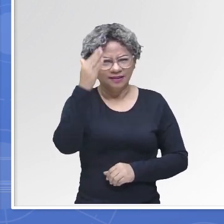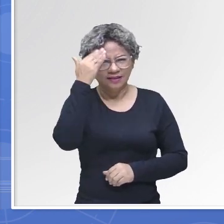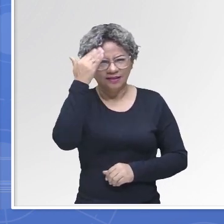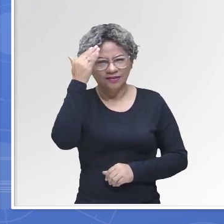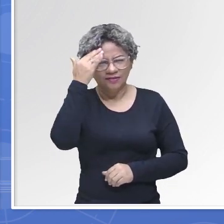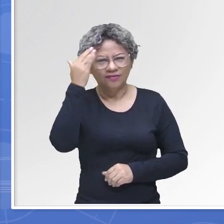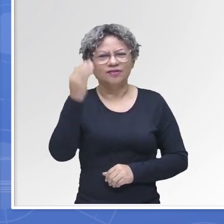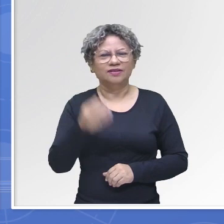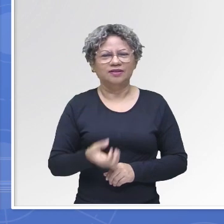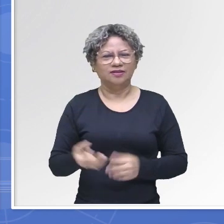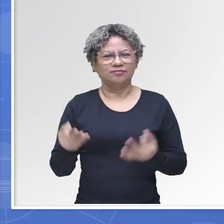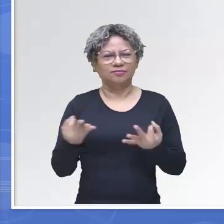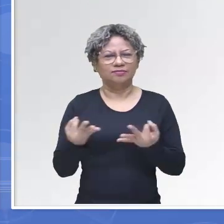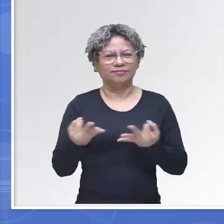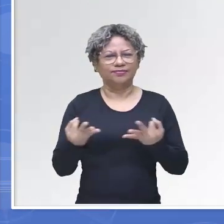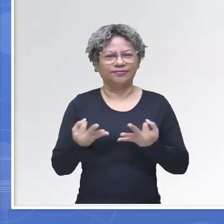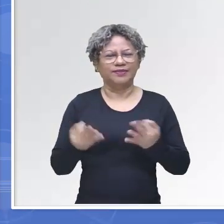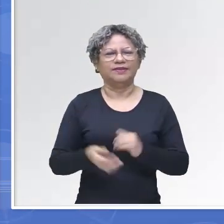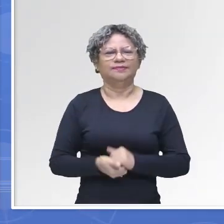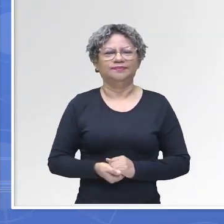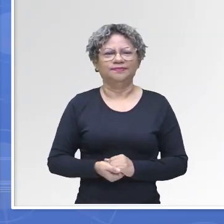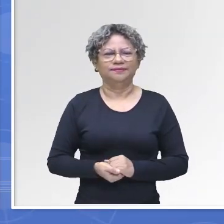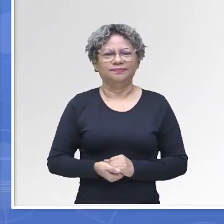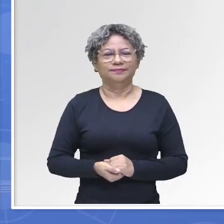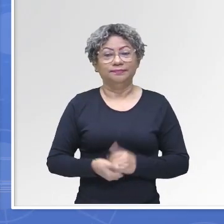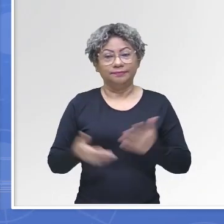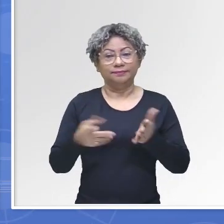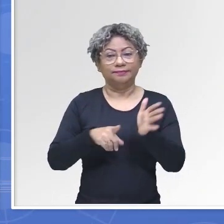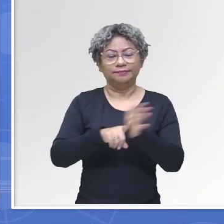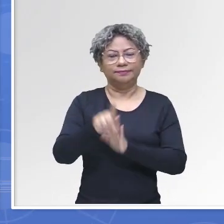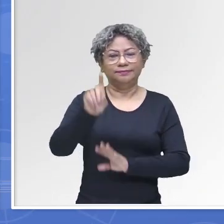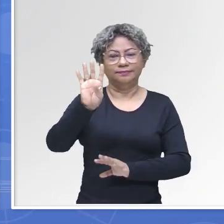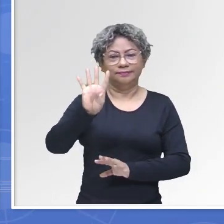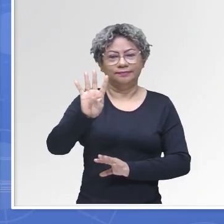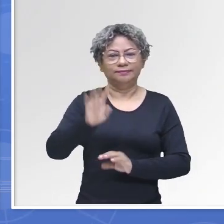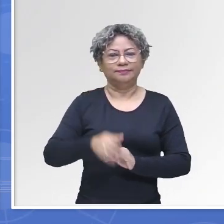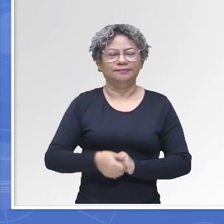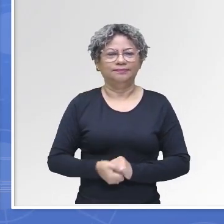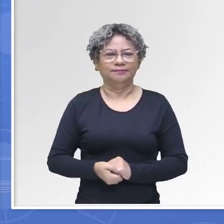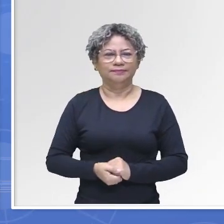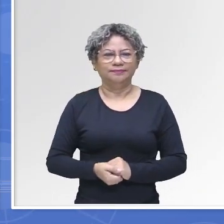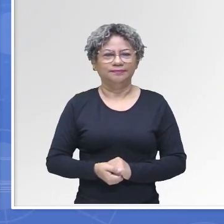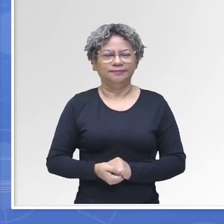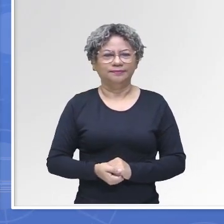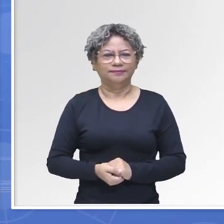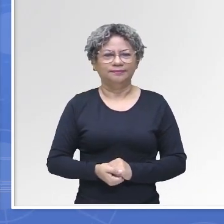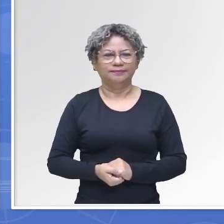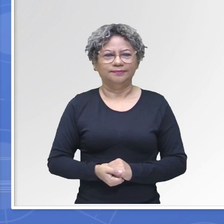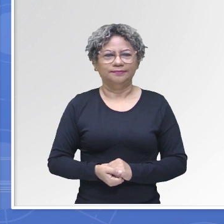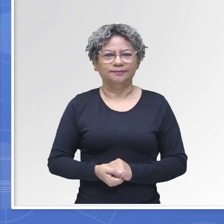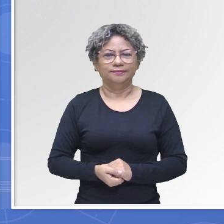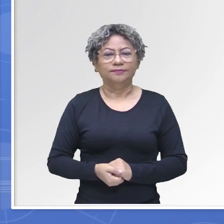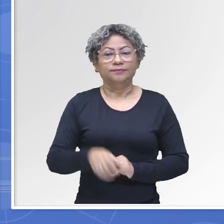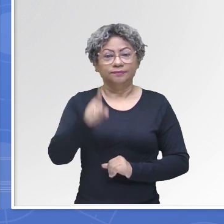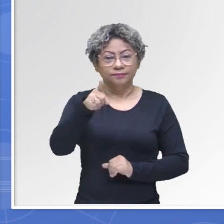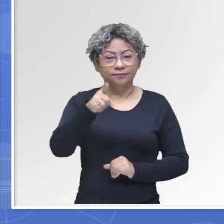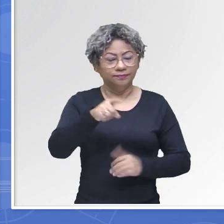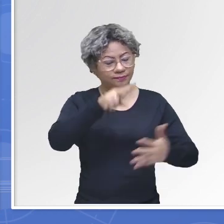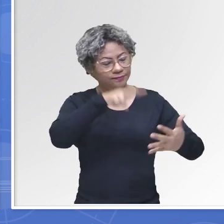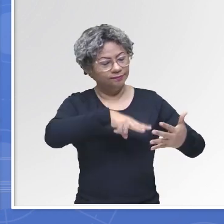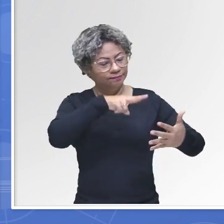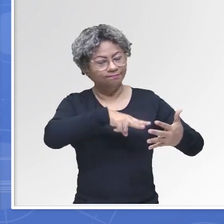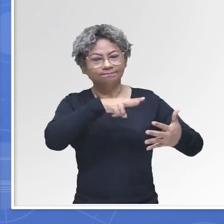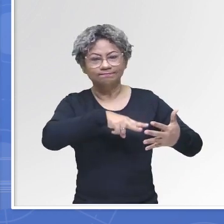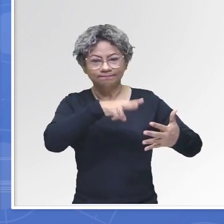nisso. Então, vamos lá para a nossa quarta questão. Então, tá aí a nossa quarta questão. Vou deixar vocês fazendo aí a leitura,